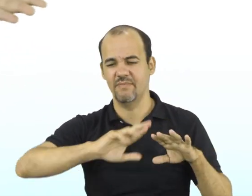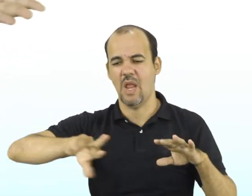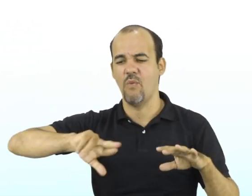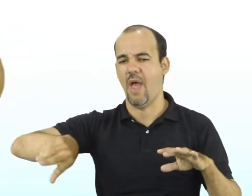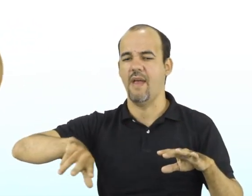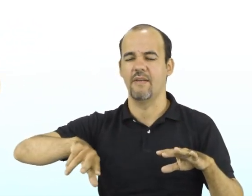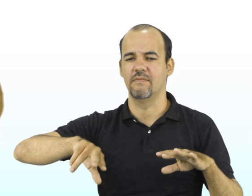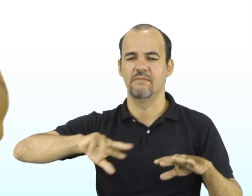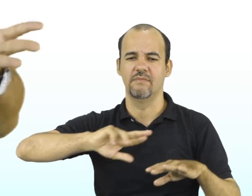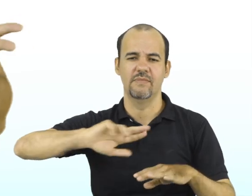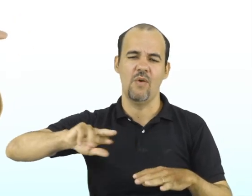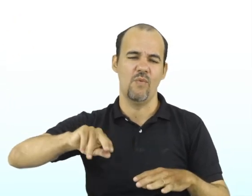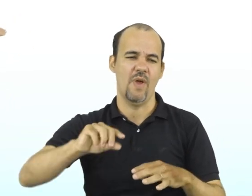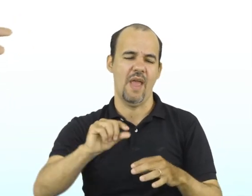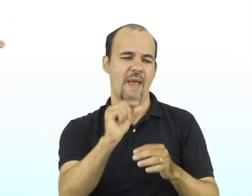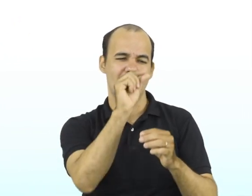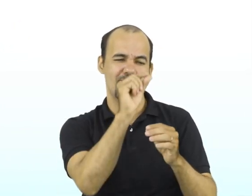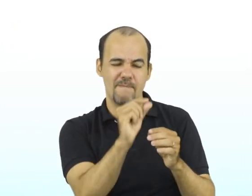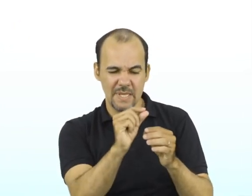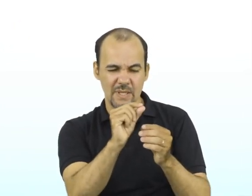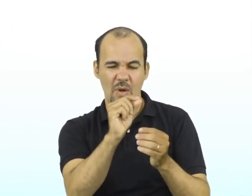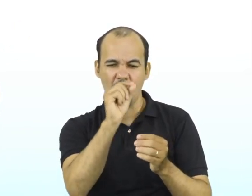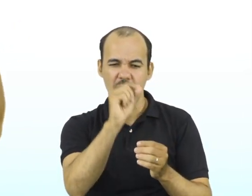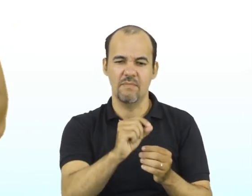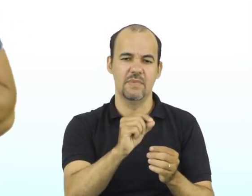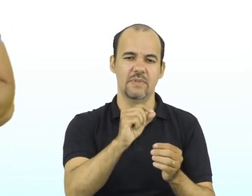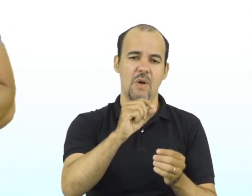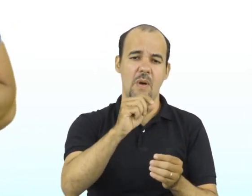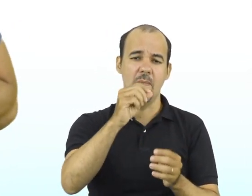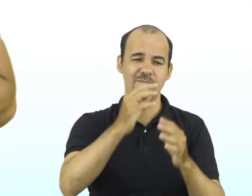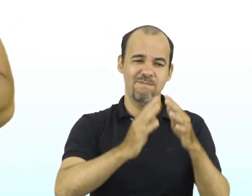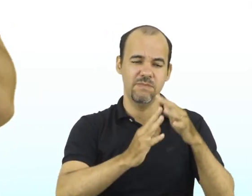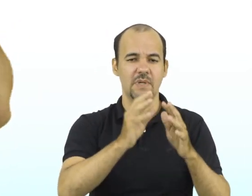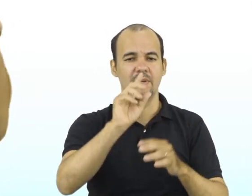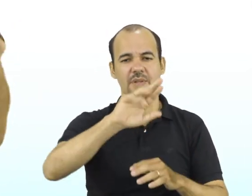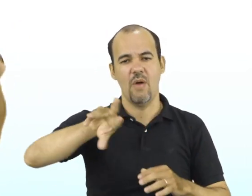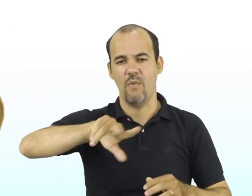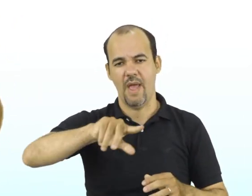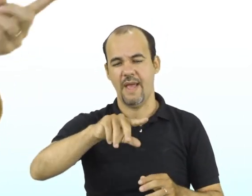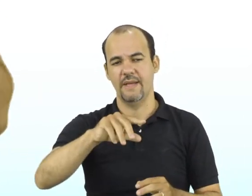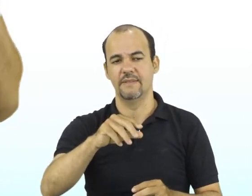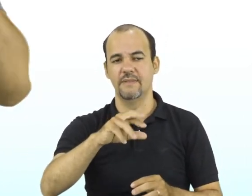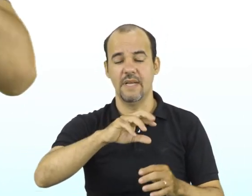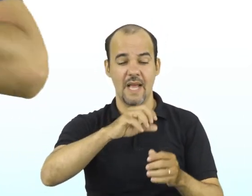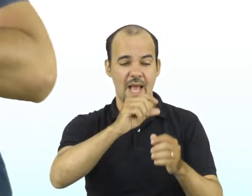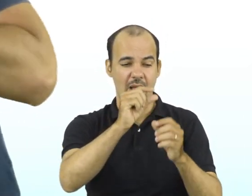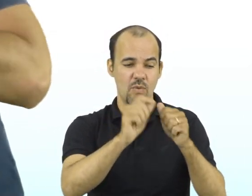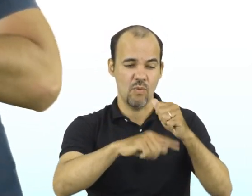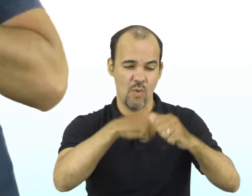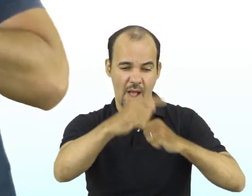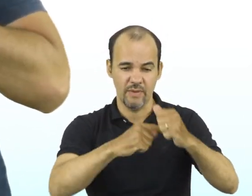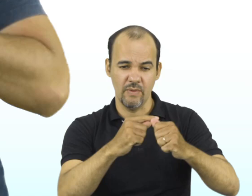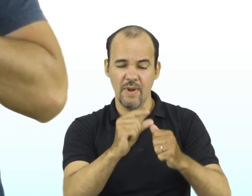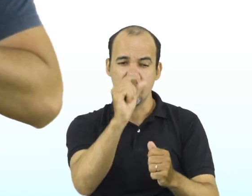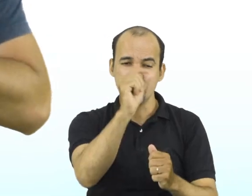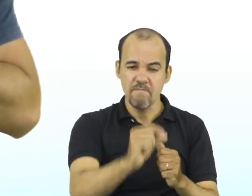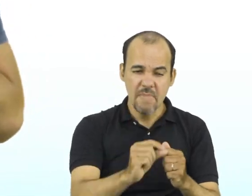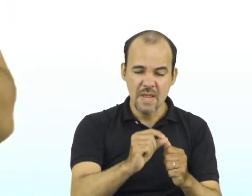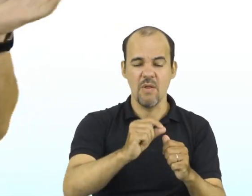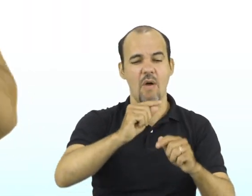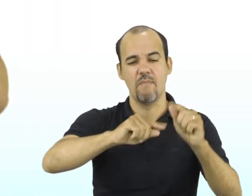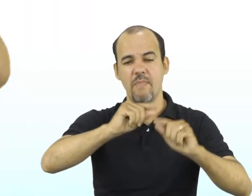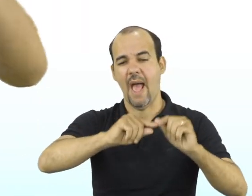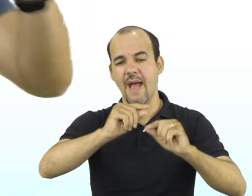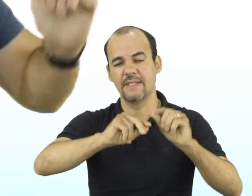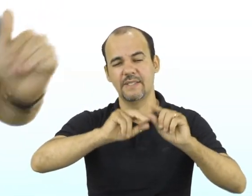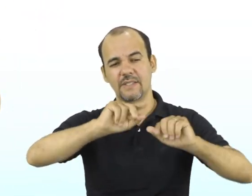coisa para você. Não é a menor parte da matéria. Já anota isso aí. O átomo não é a menor parte da matéria. Já